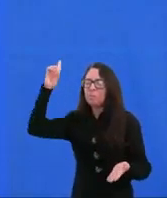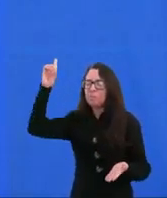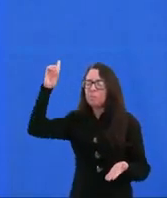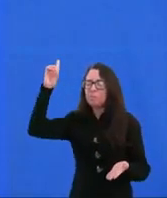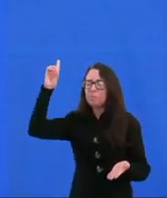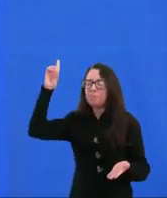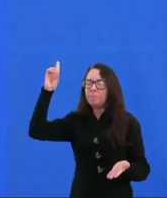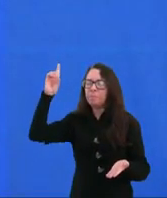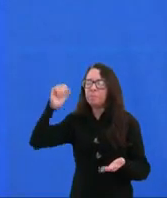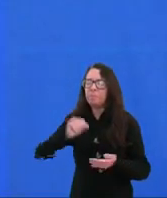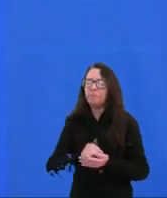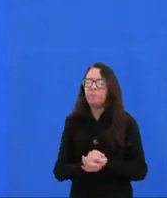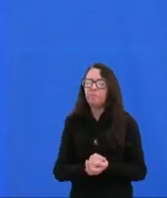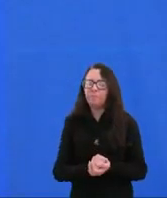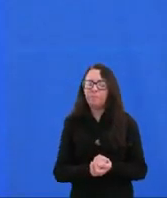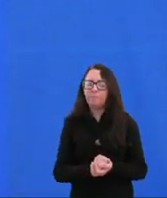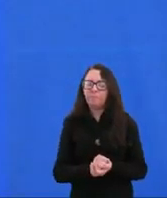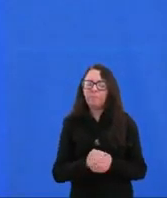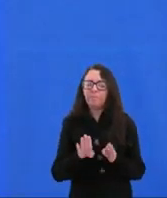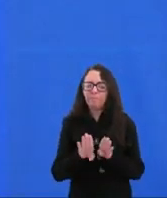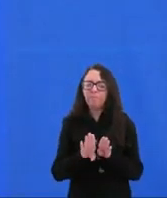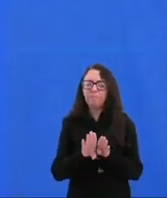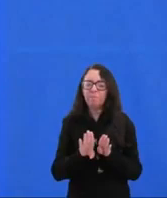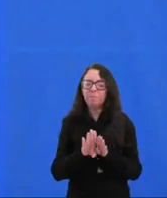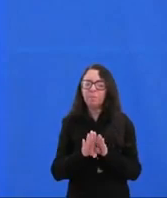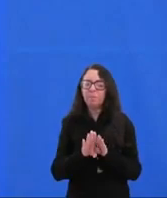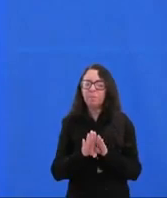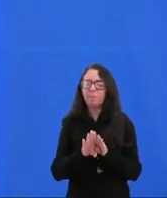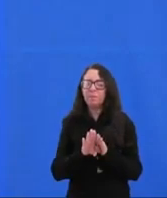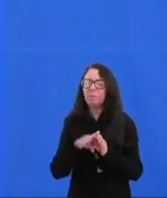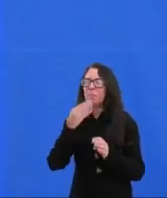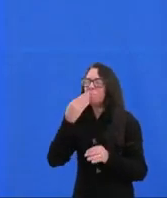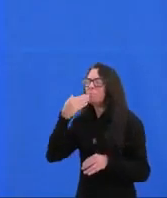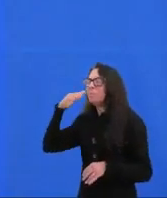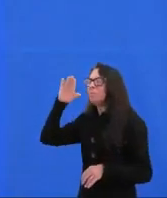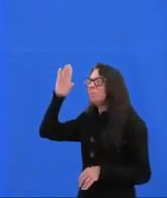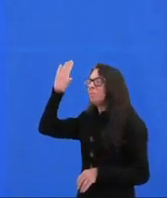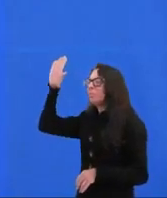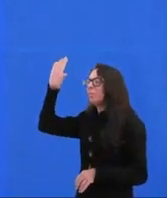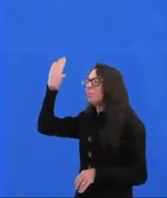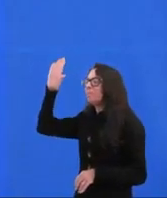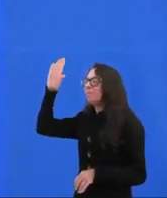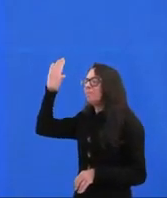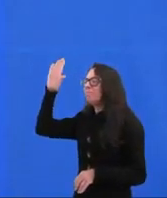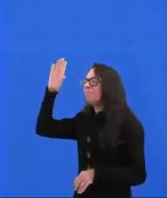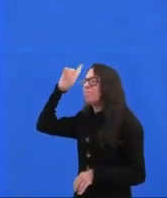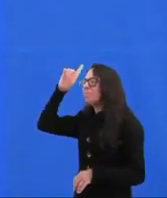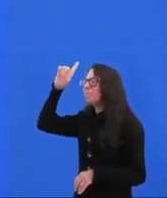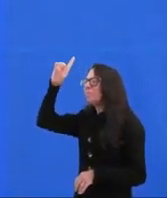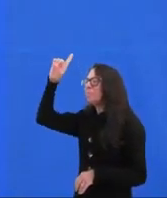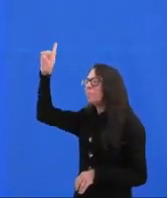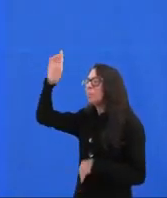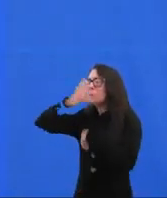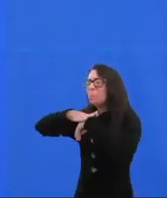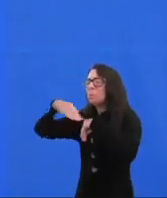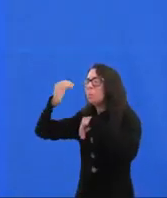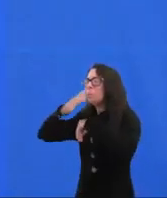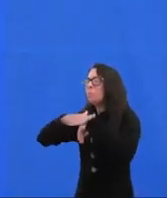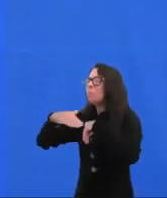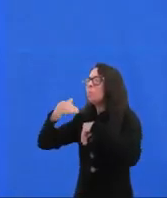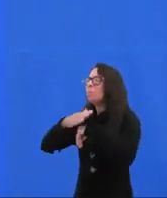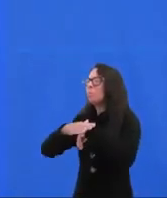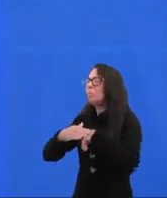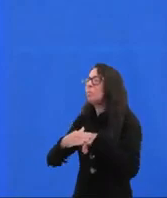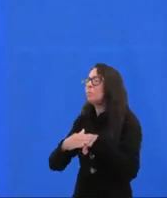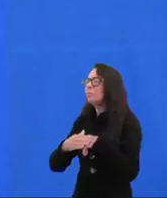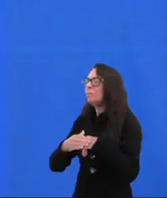orar por todos que perderam seus entes queridos aí, meu Pai, na nossa igreja. Que o Seu